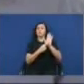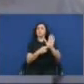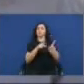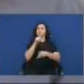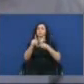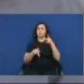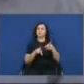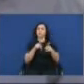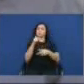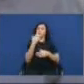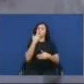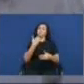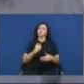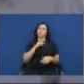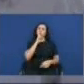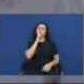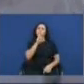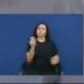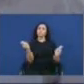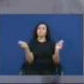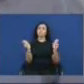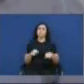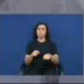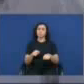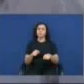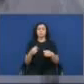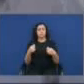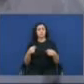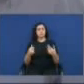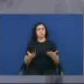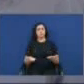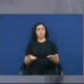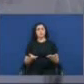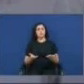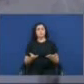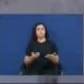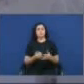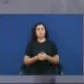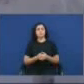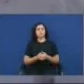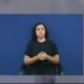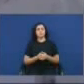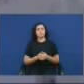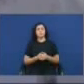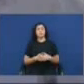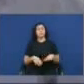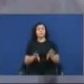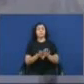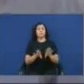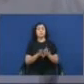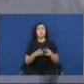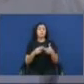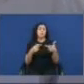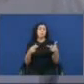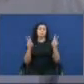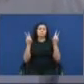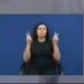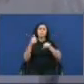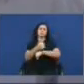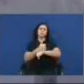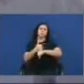dar as respostas que a população, né, das suas reivindicações. É uma questão técnica,